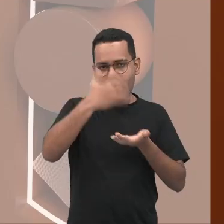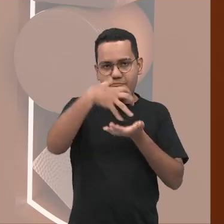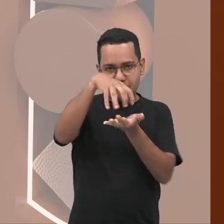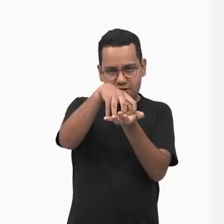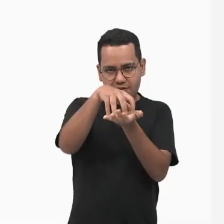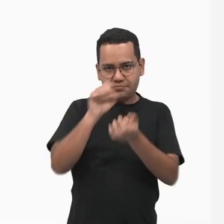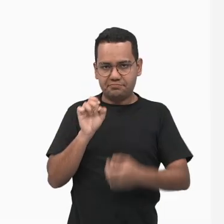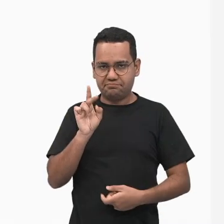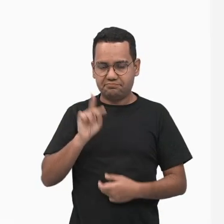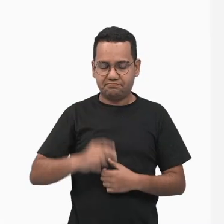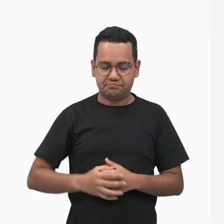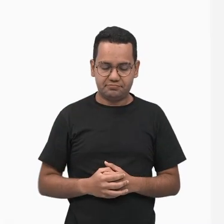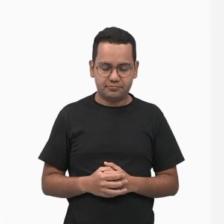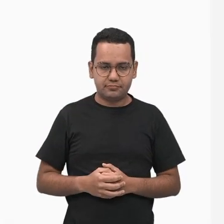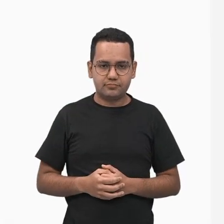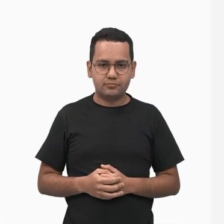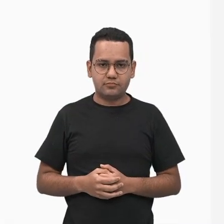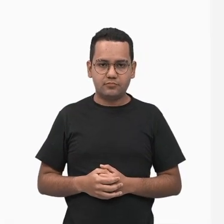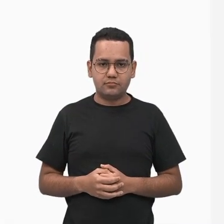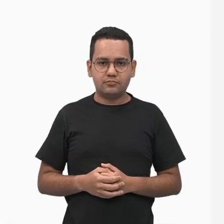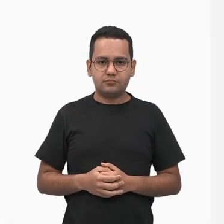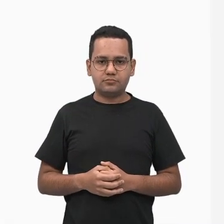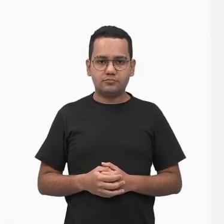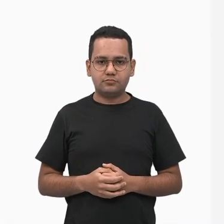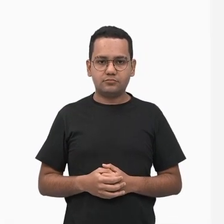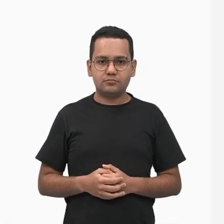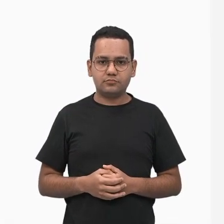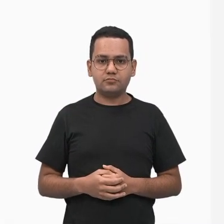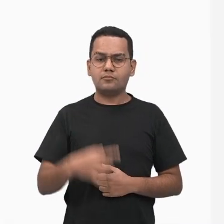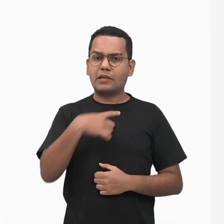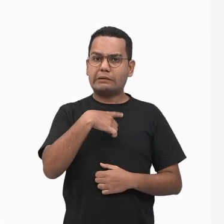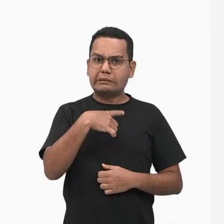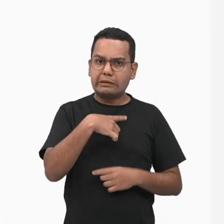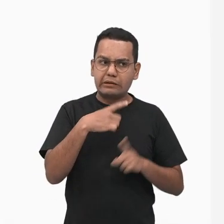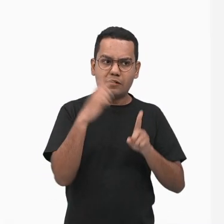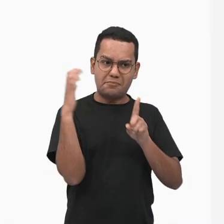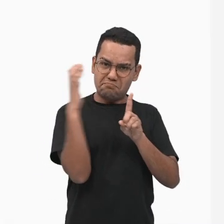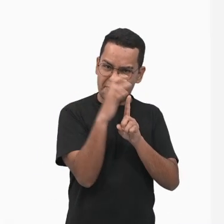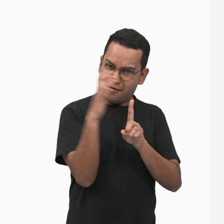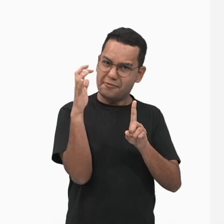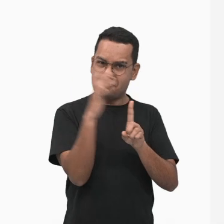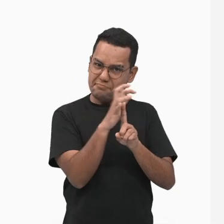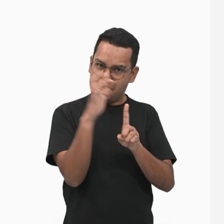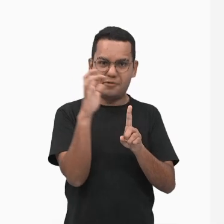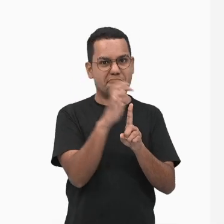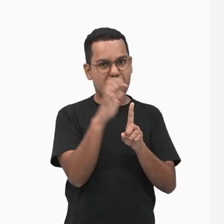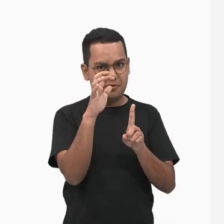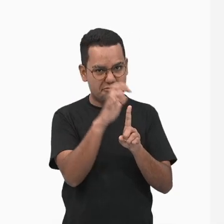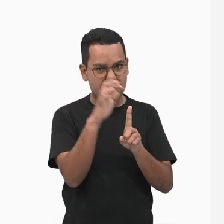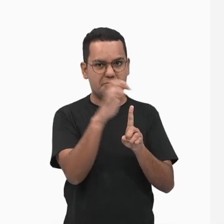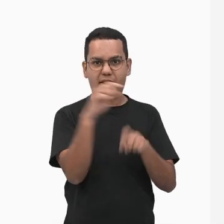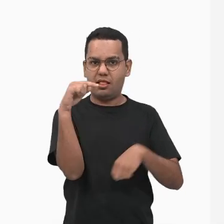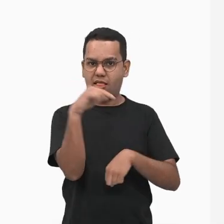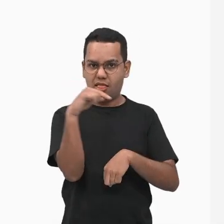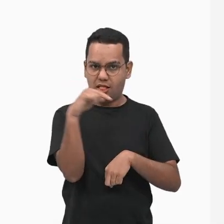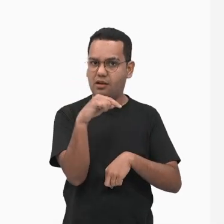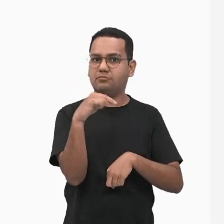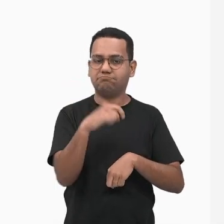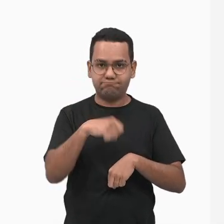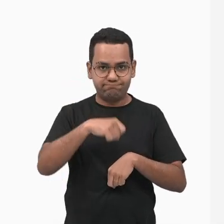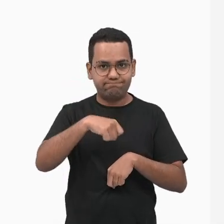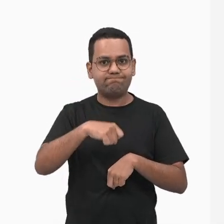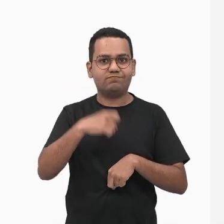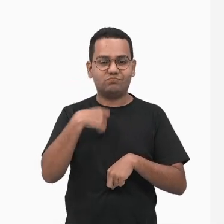lá. Então vejam aí, a pressão, a pressão sobre o imperador só